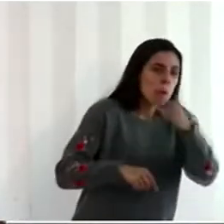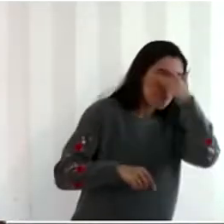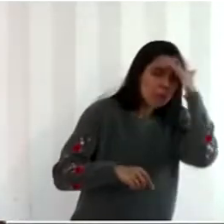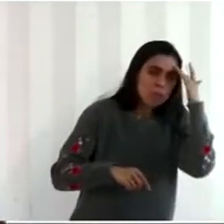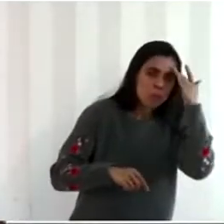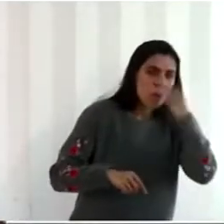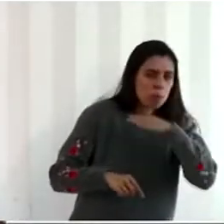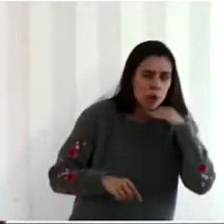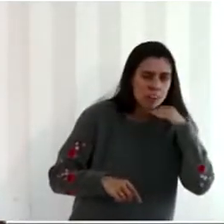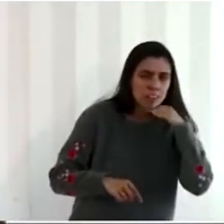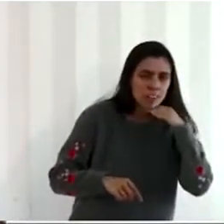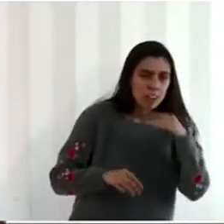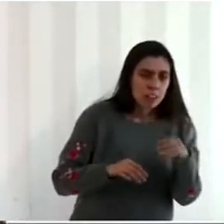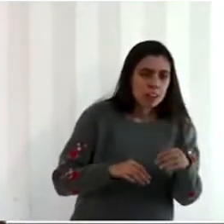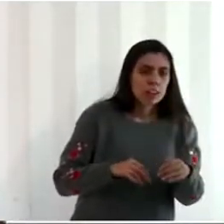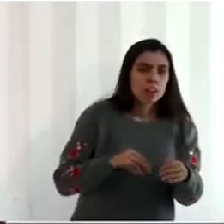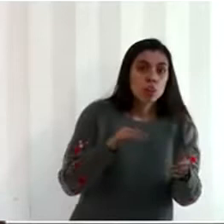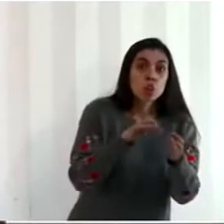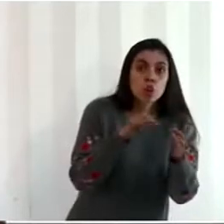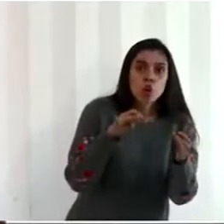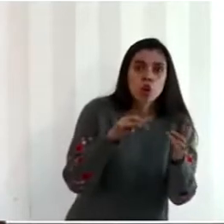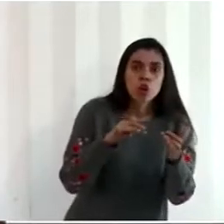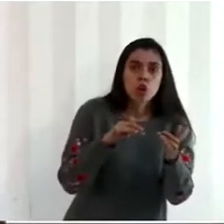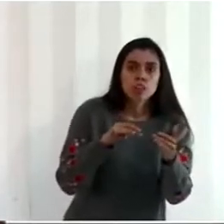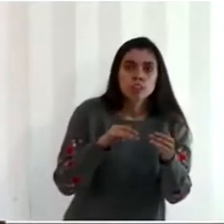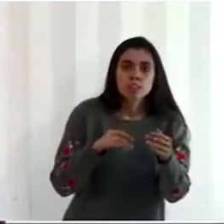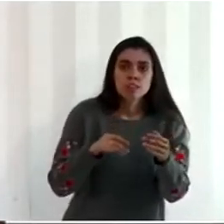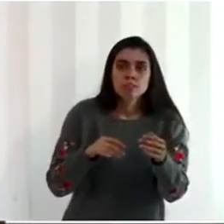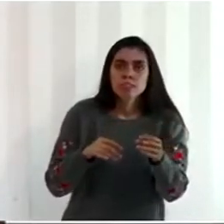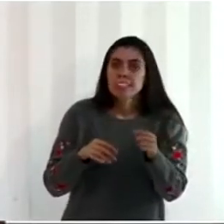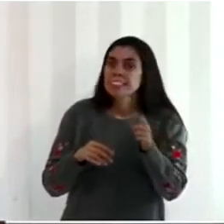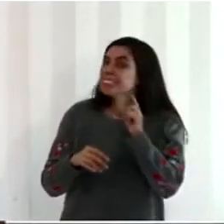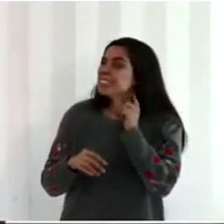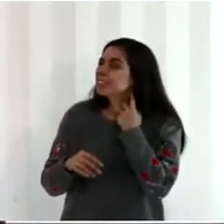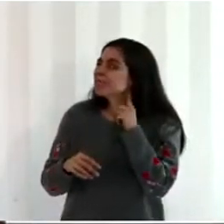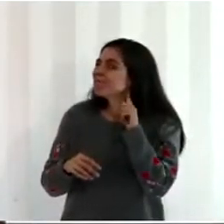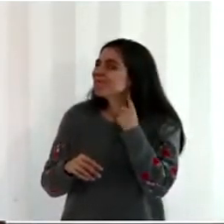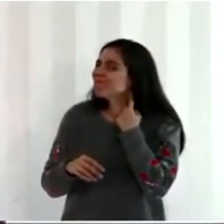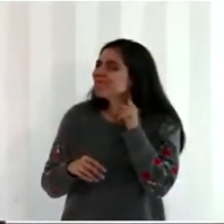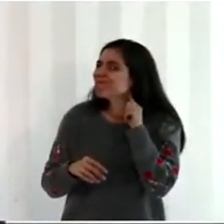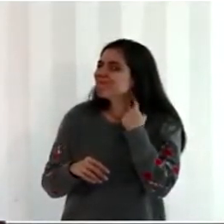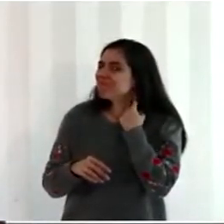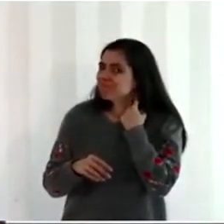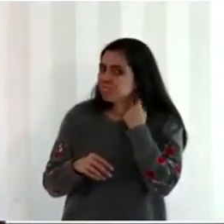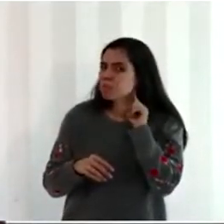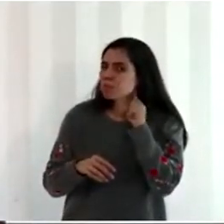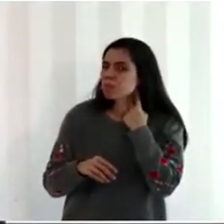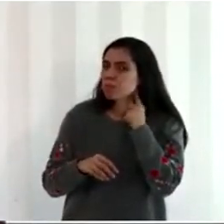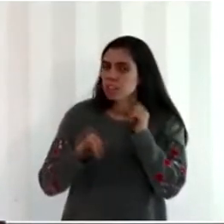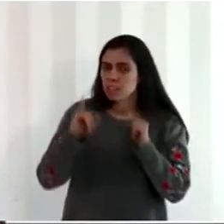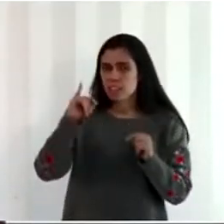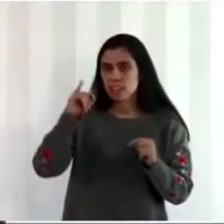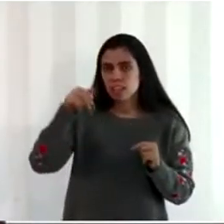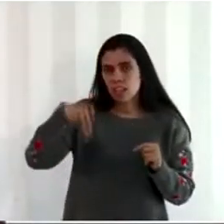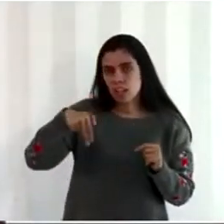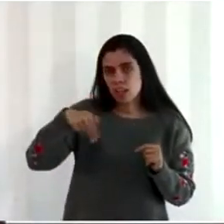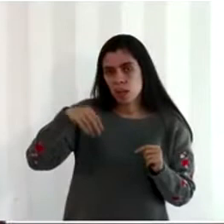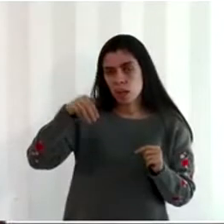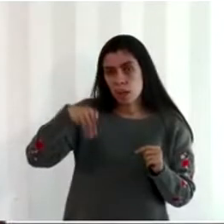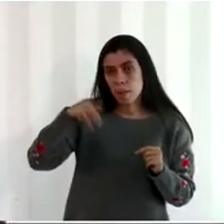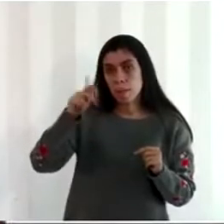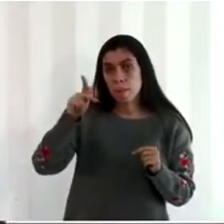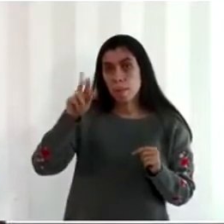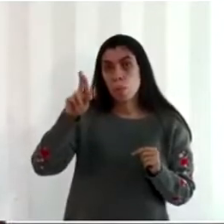agora imunda, e ela tocar em alguma dessas coisas, essas coisas ficarão imundas ou não? E o sacerdote